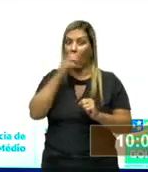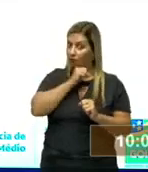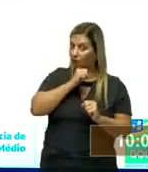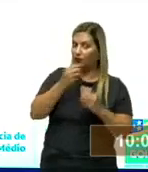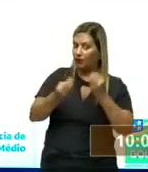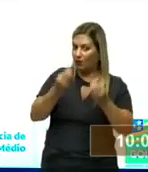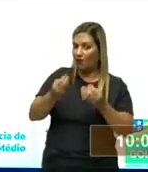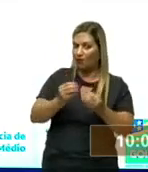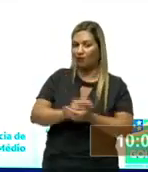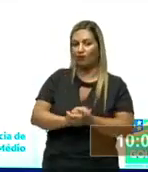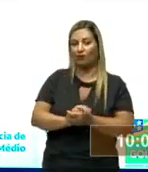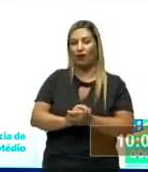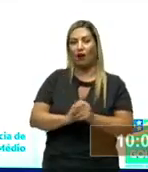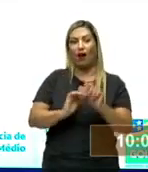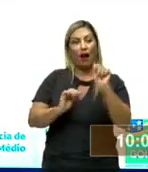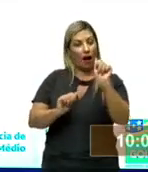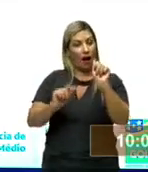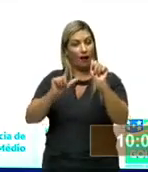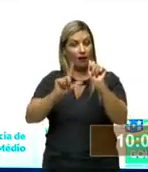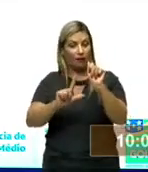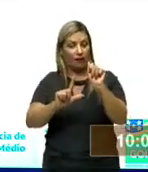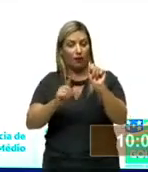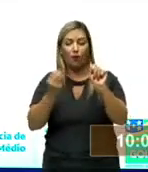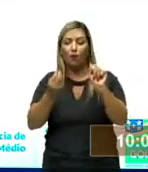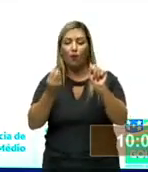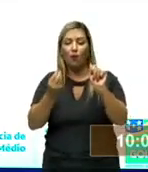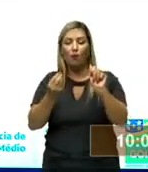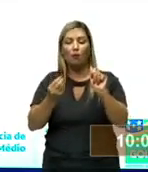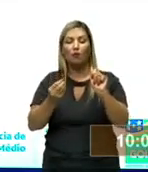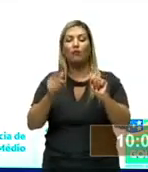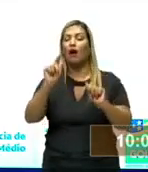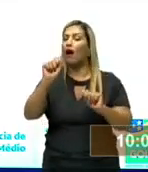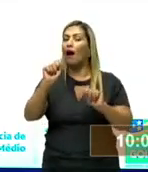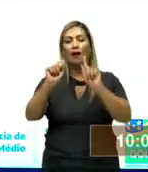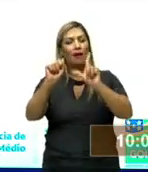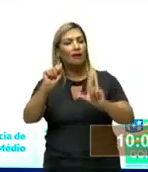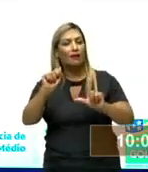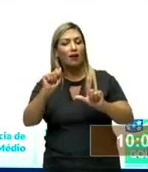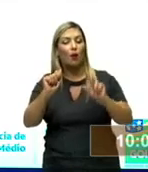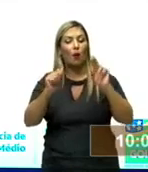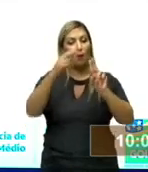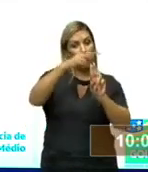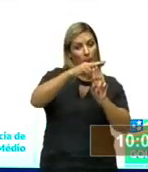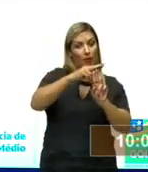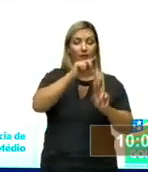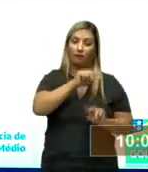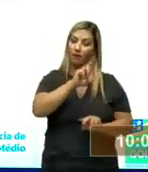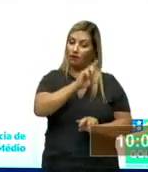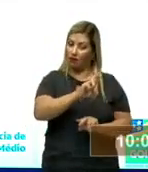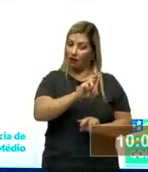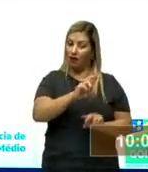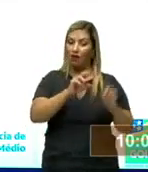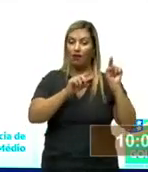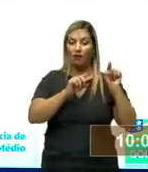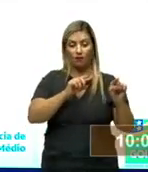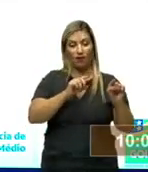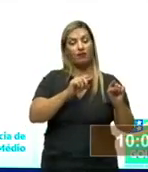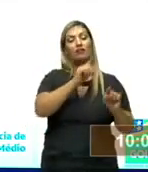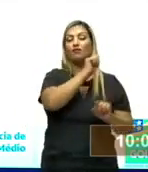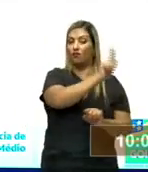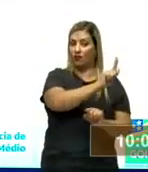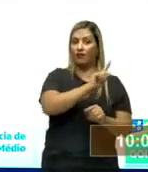é rápida né a área lateral é pizerre vezes a geratriz tão se for da da geratriz